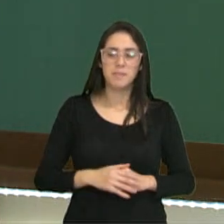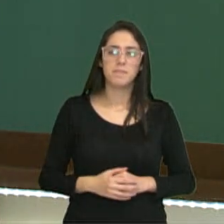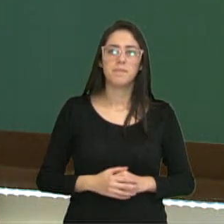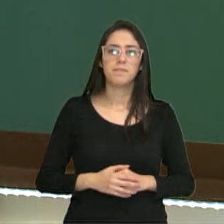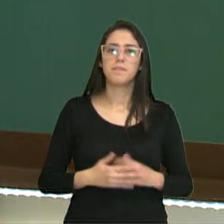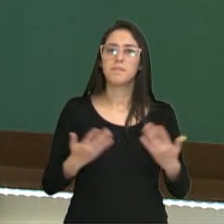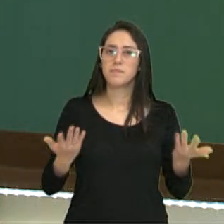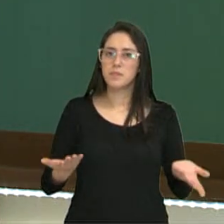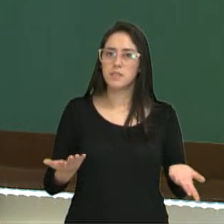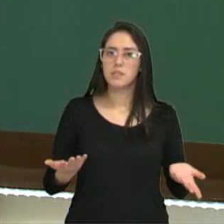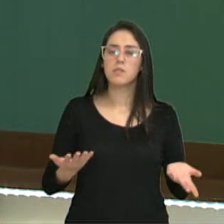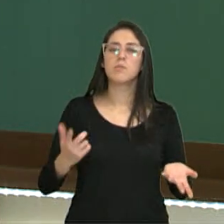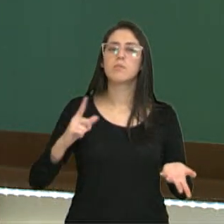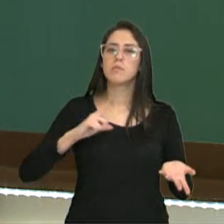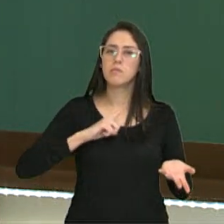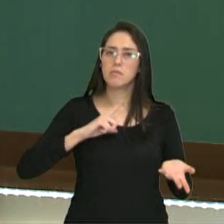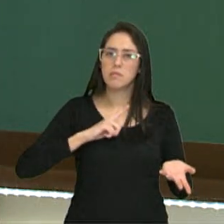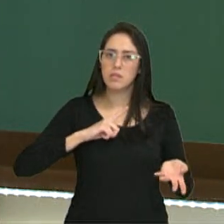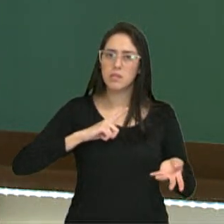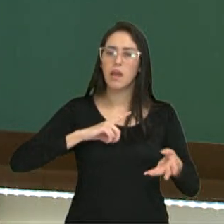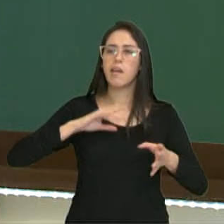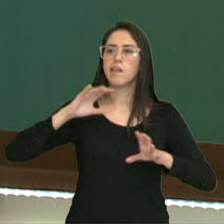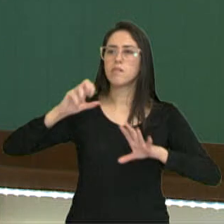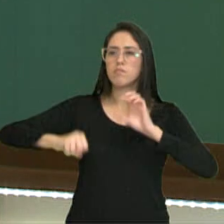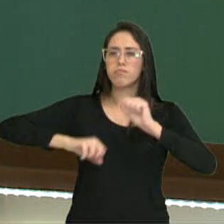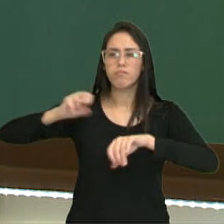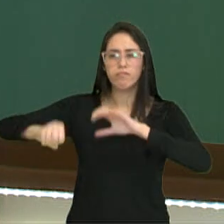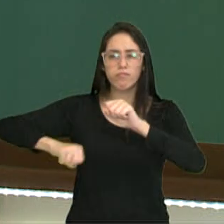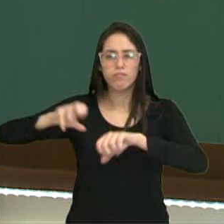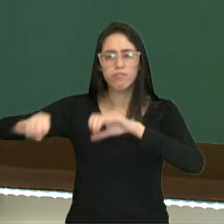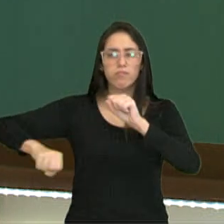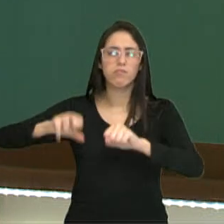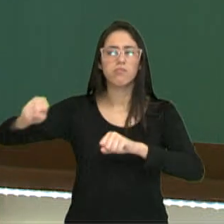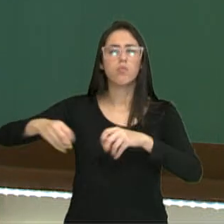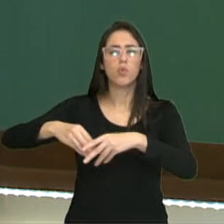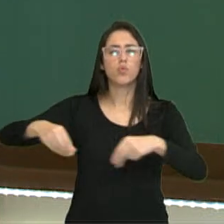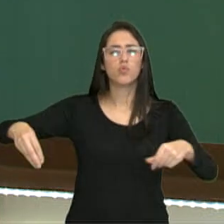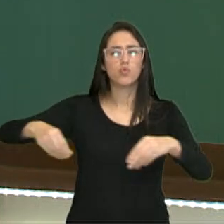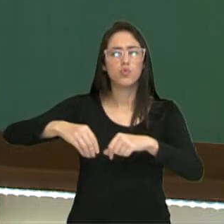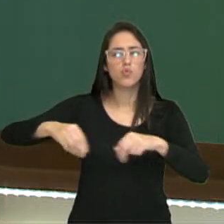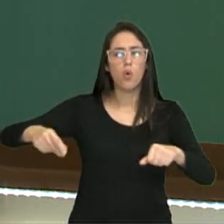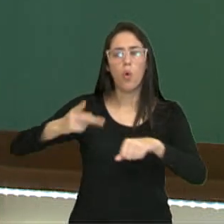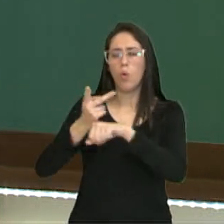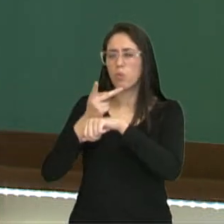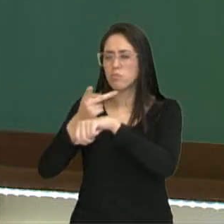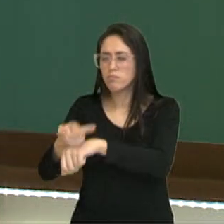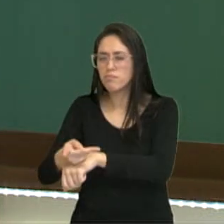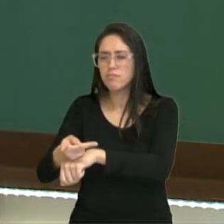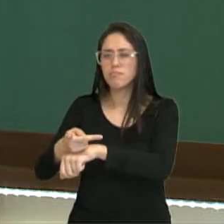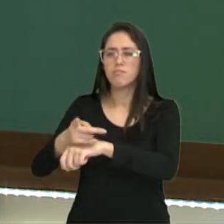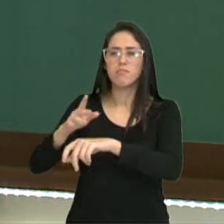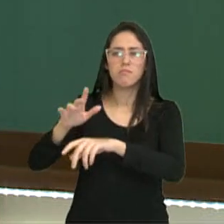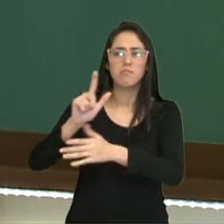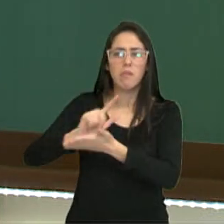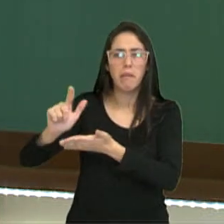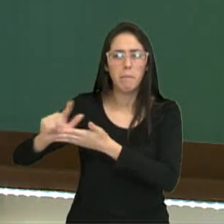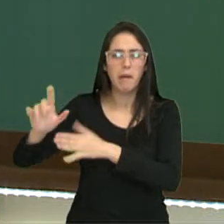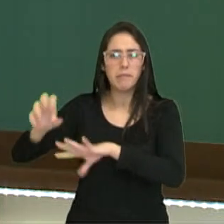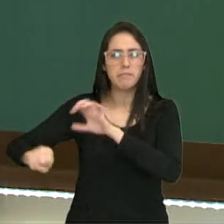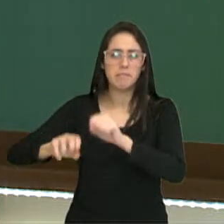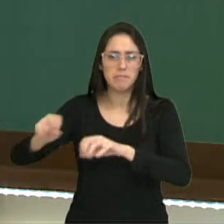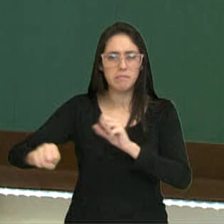Então, muito devastada pelo uso da ocupação do solo, tá? Porque o ser humano precisou ocupar aquele lugar.